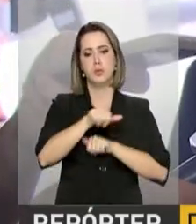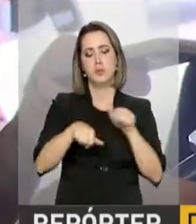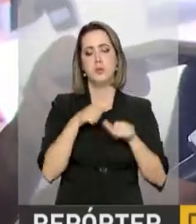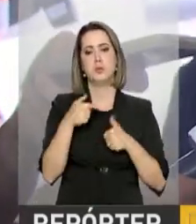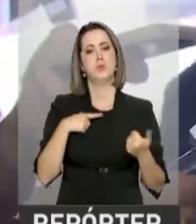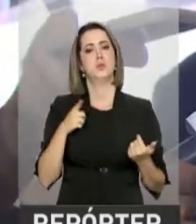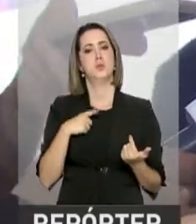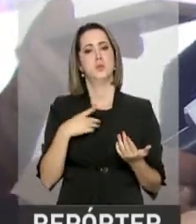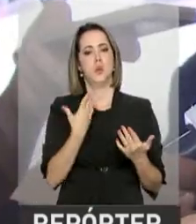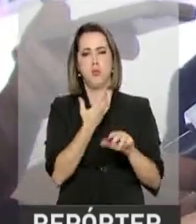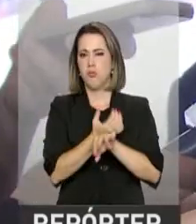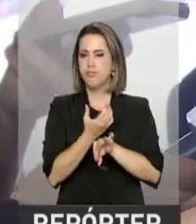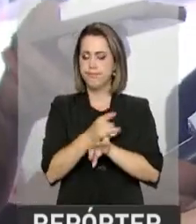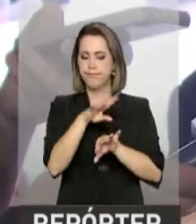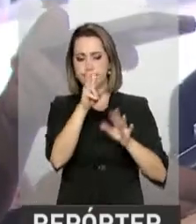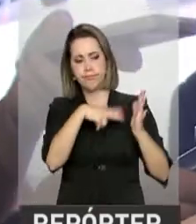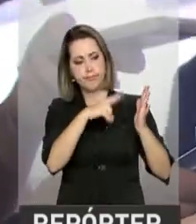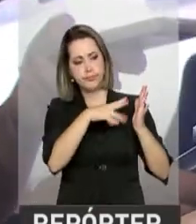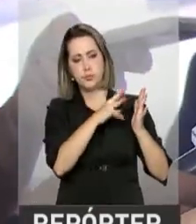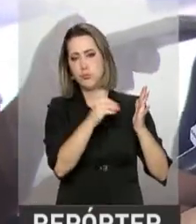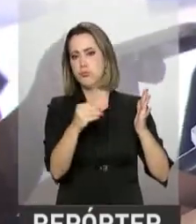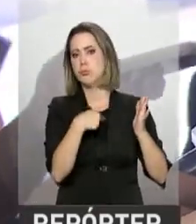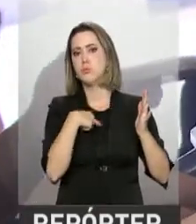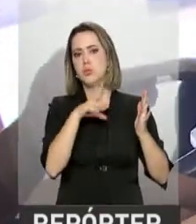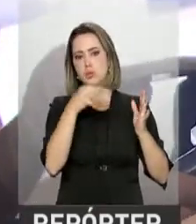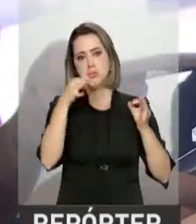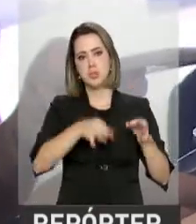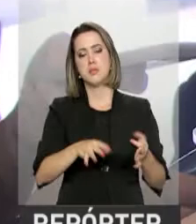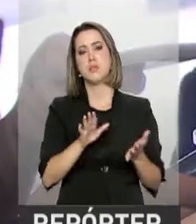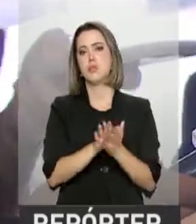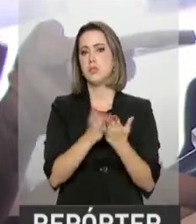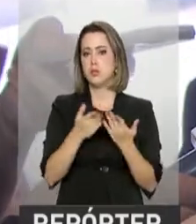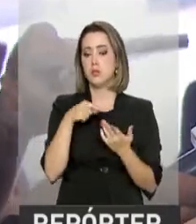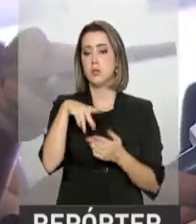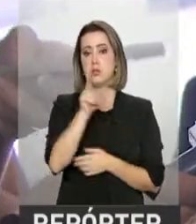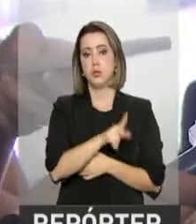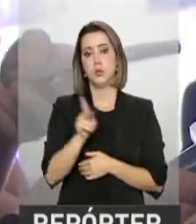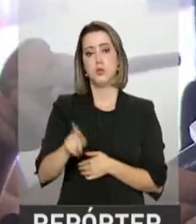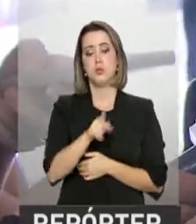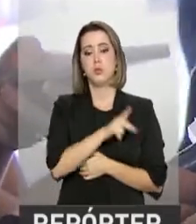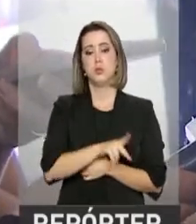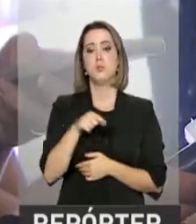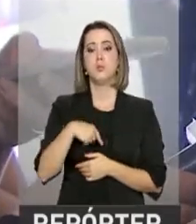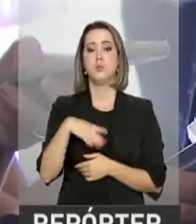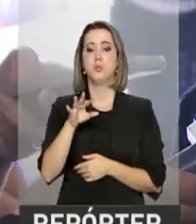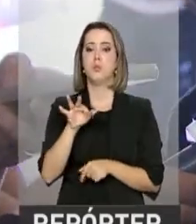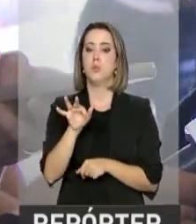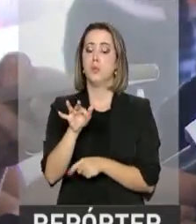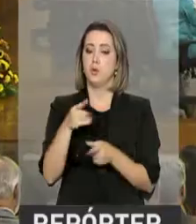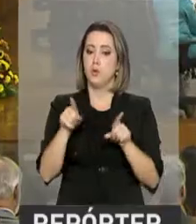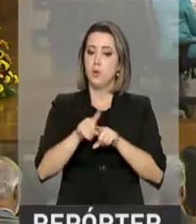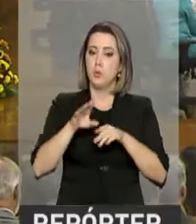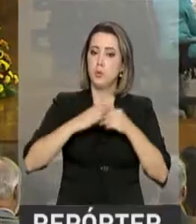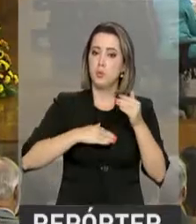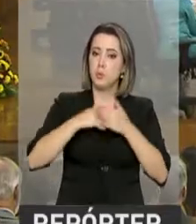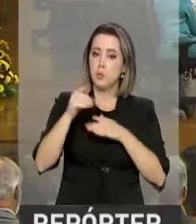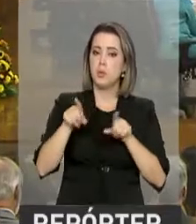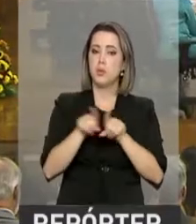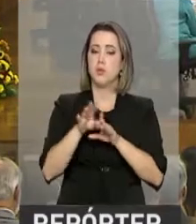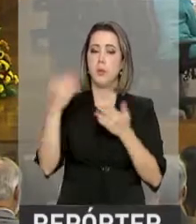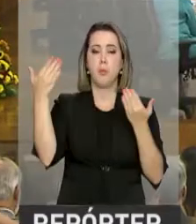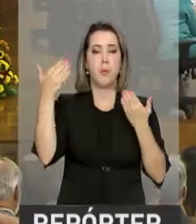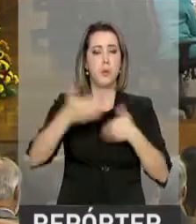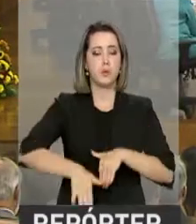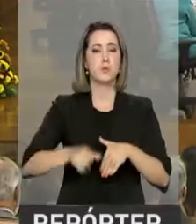material didático coerente com aquilo que é esperado e um professor formado para ensinar aquilo que é esperado e uma prova que avalia o documento vai